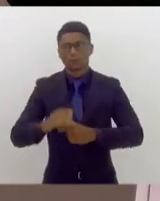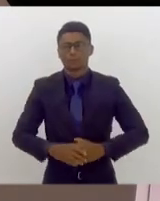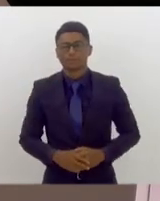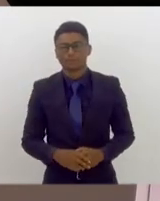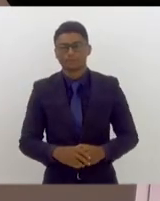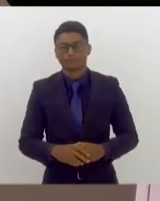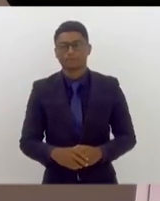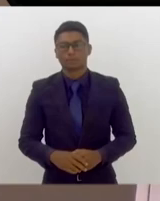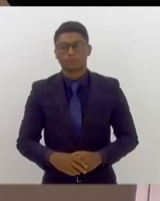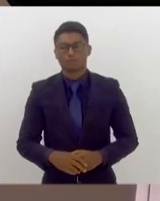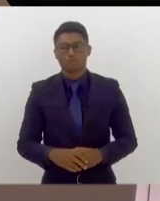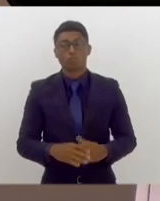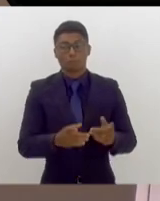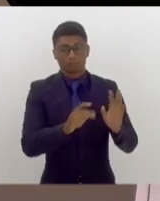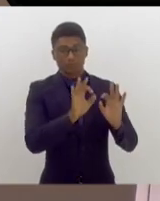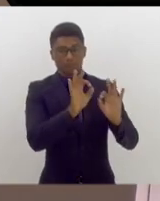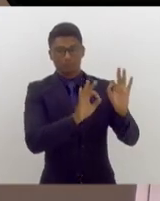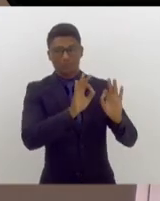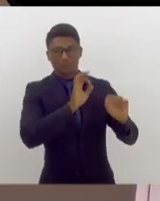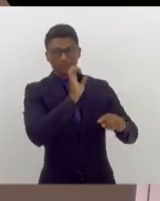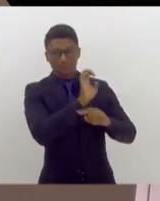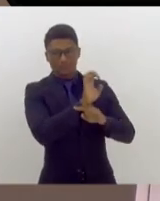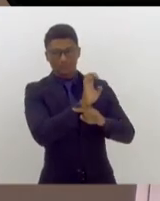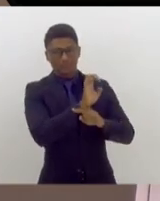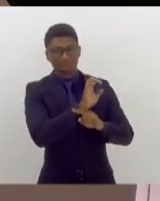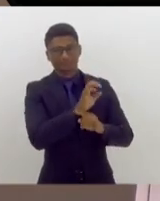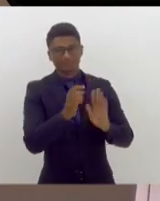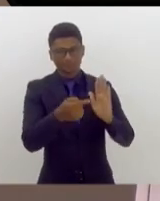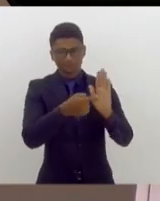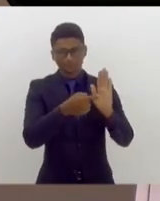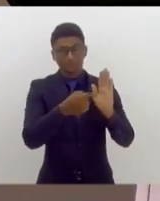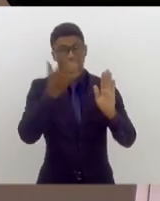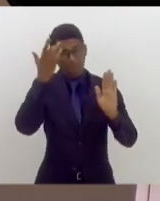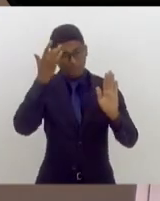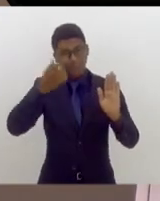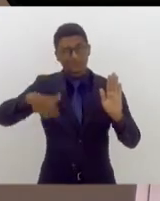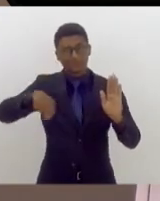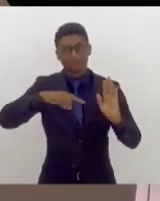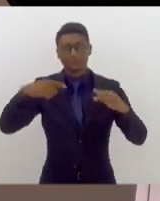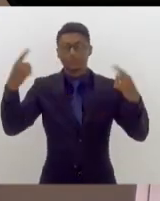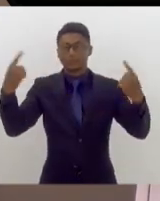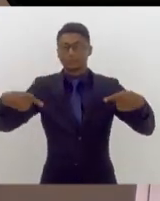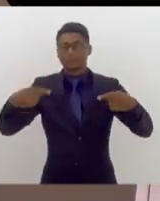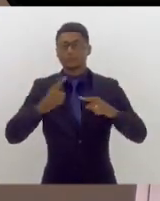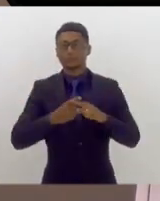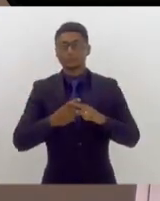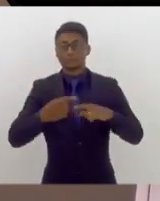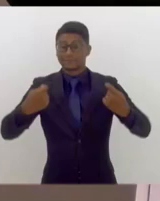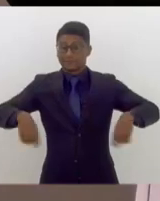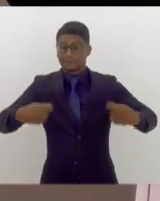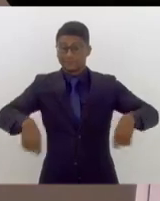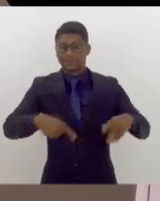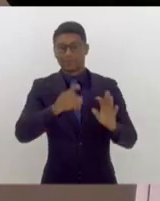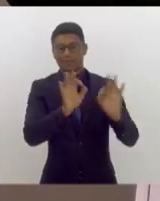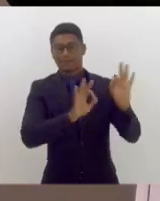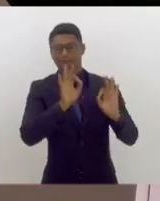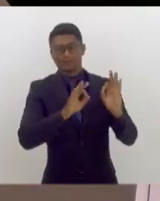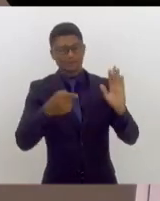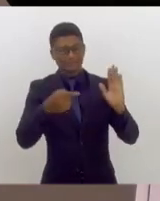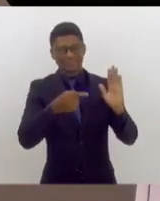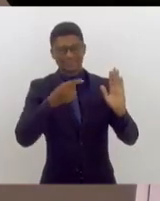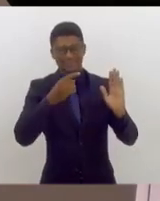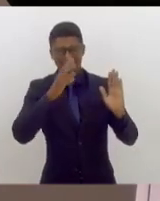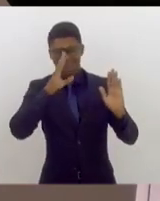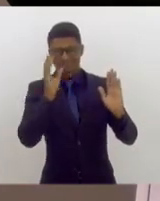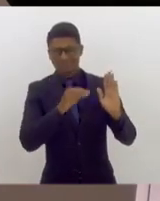plano estadual, eu acho que a gente está diante de um certo dilema, que é preciso ter um plano, a gente não pode abandoná-lo,